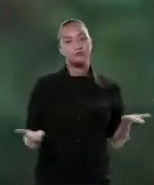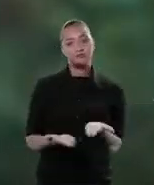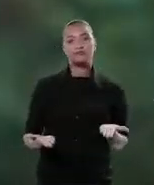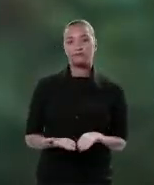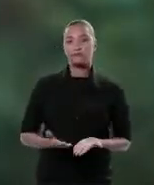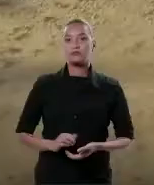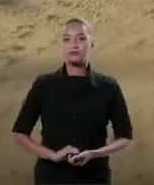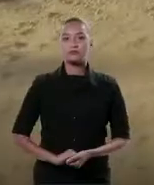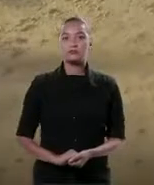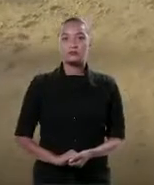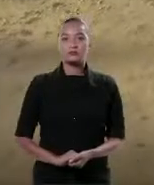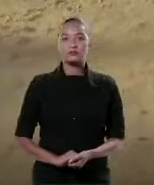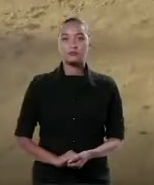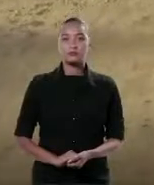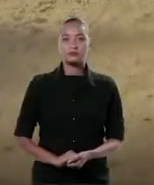presente.